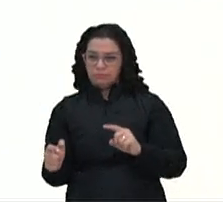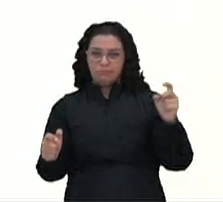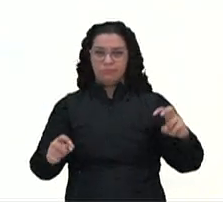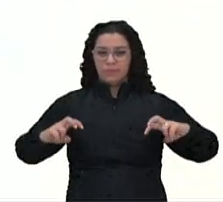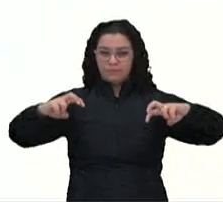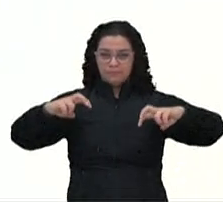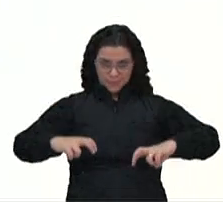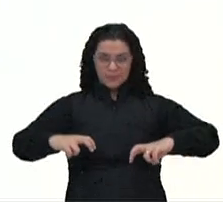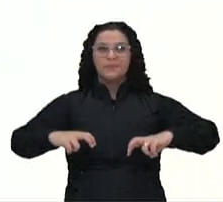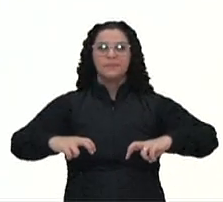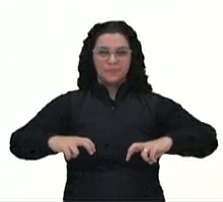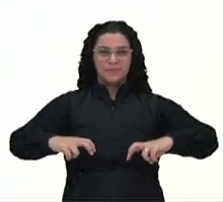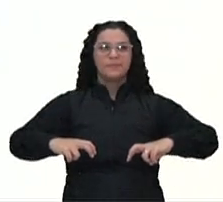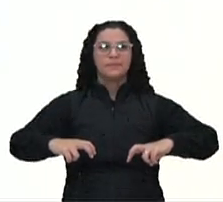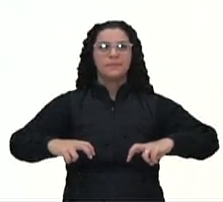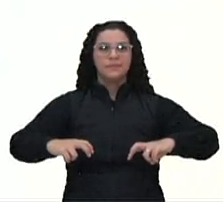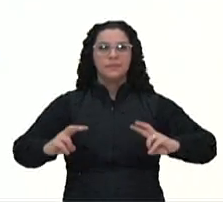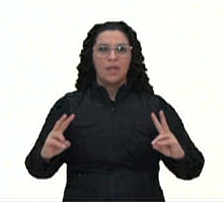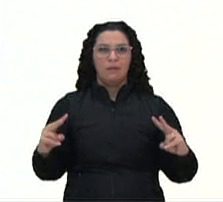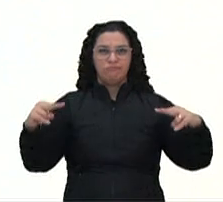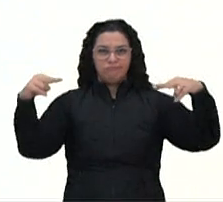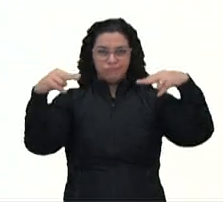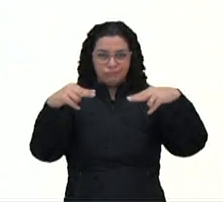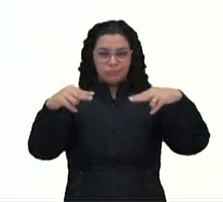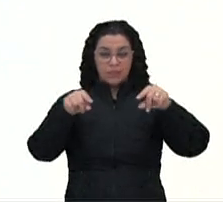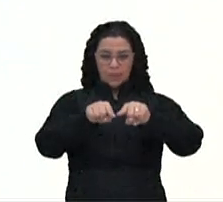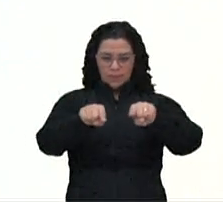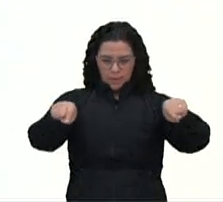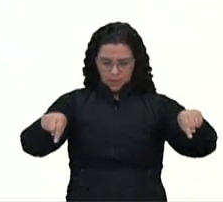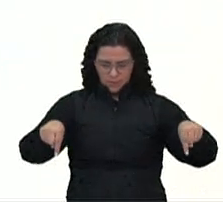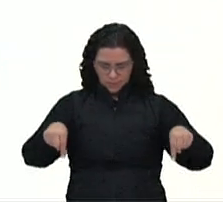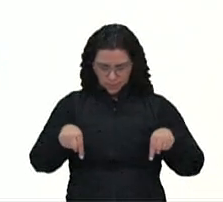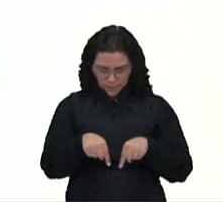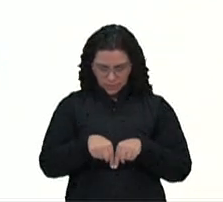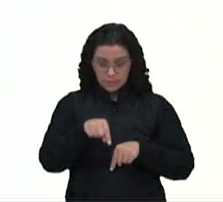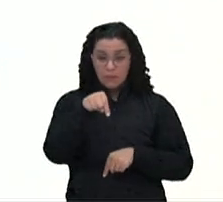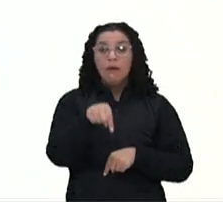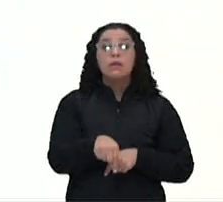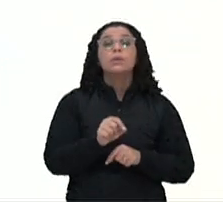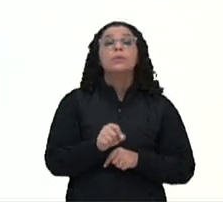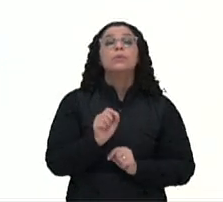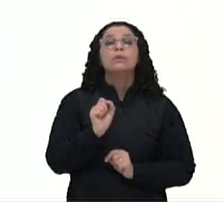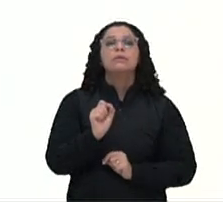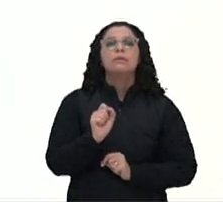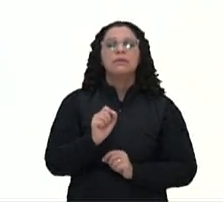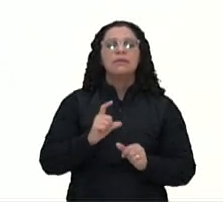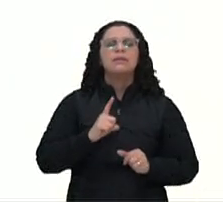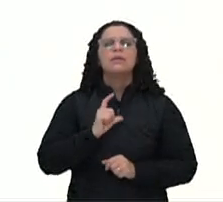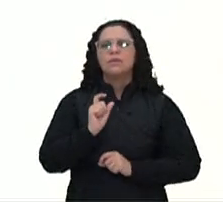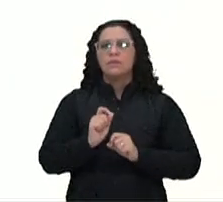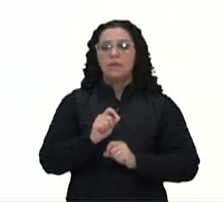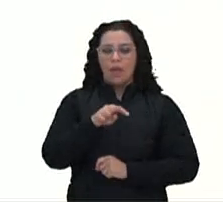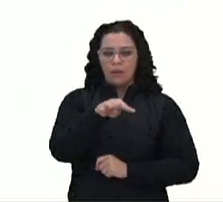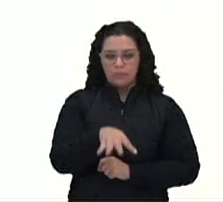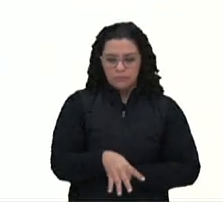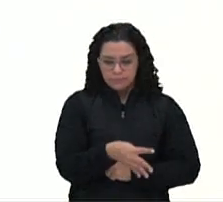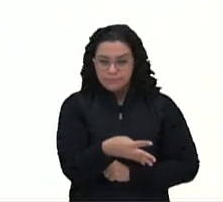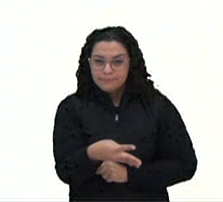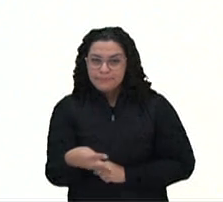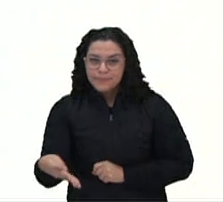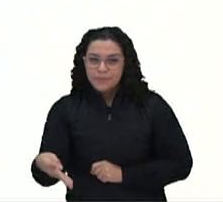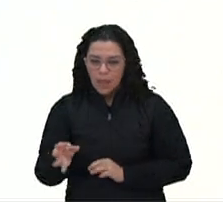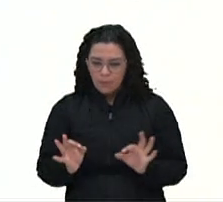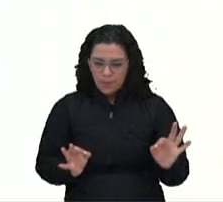estão sentados, né? Um de frente para o outro, com uma mesa no meio. E nessa mesa tem um tabuleiro